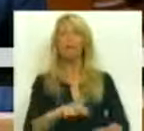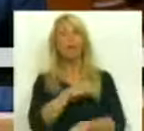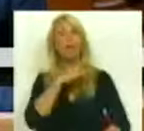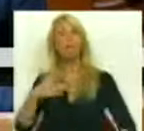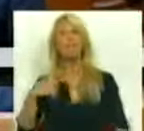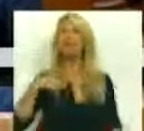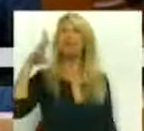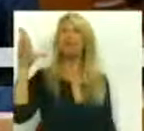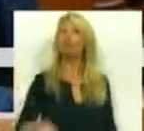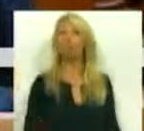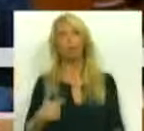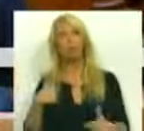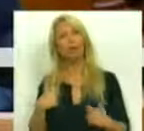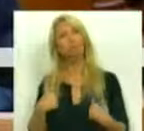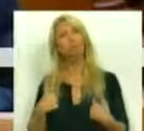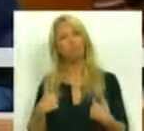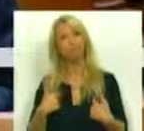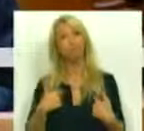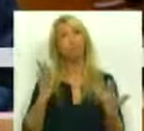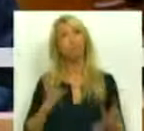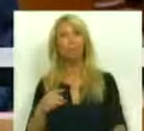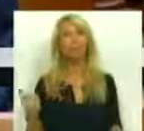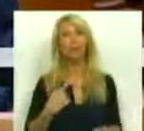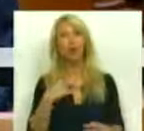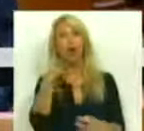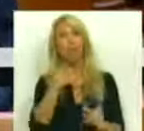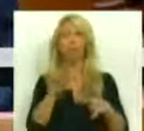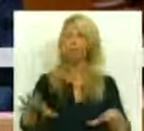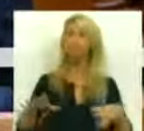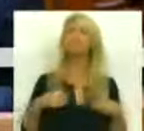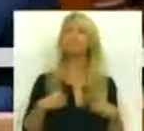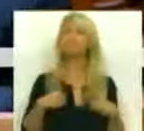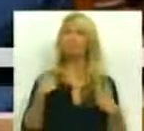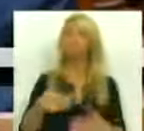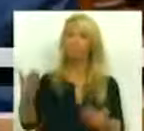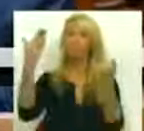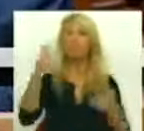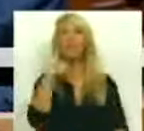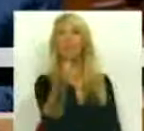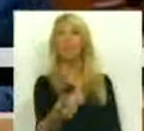portugueses merecem o nosso reconhecimento e a nossa admiração. Disse.